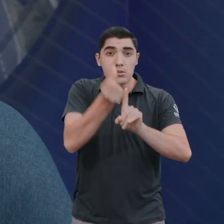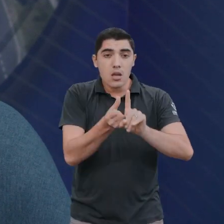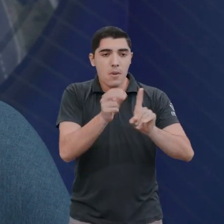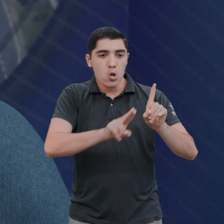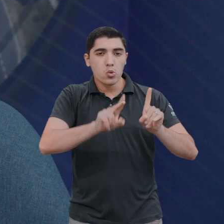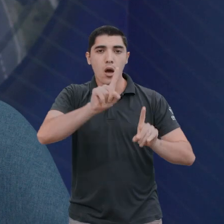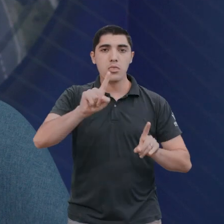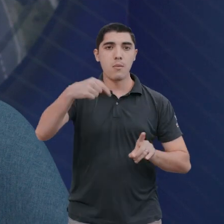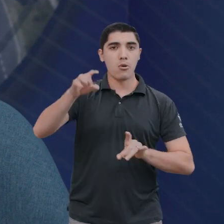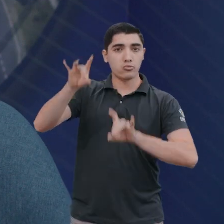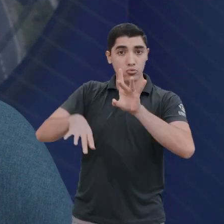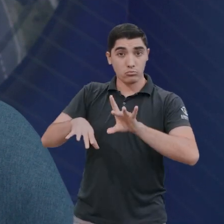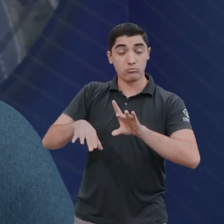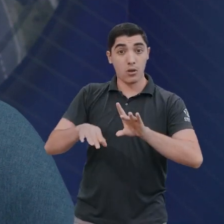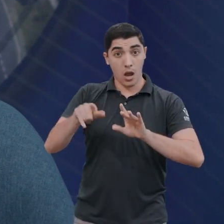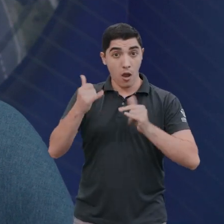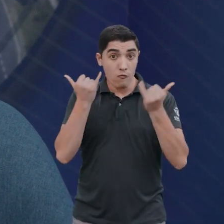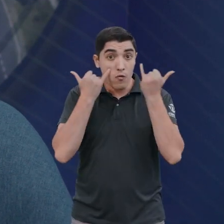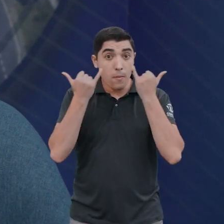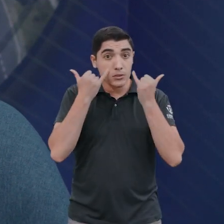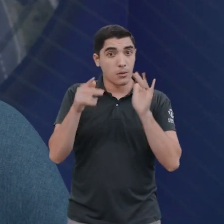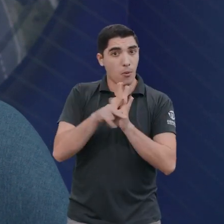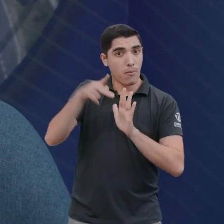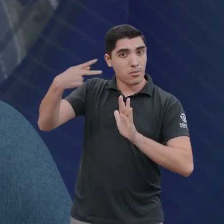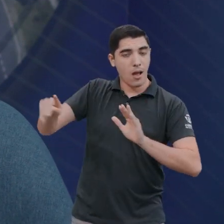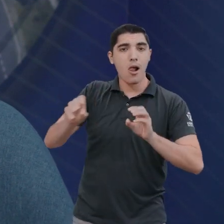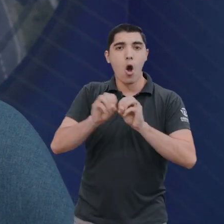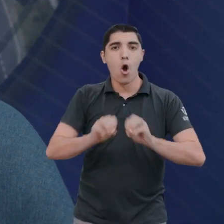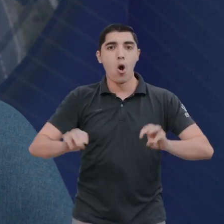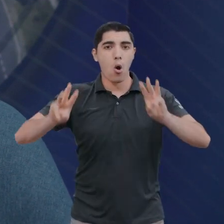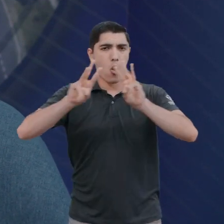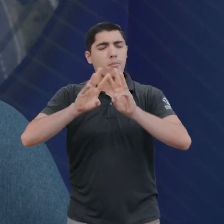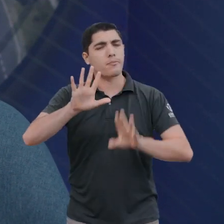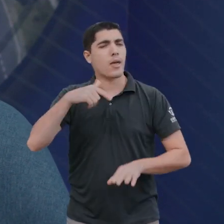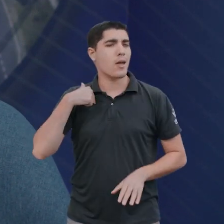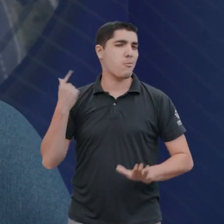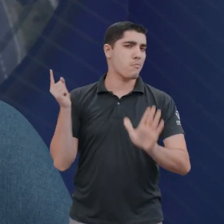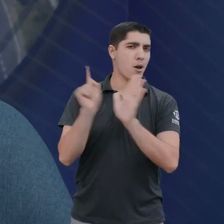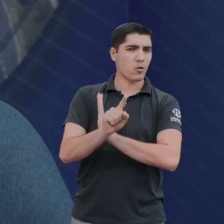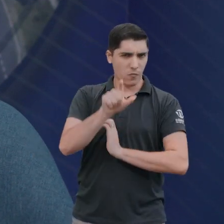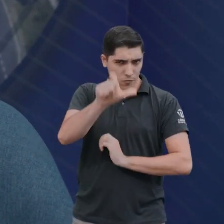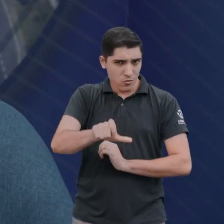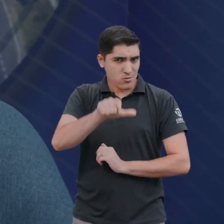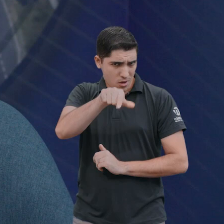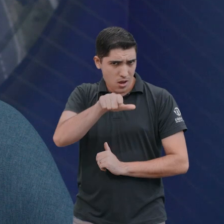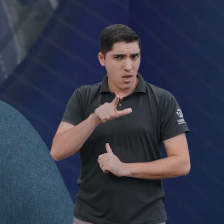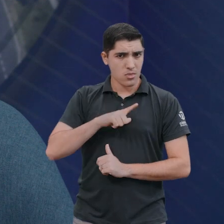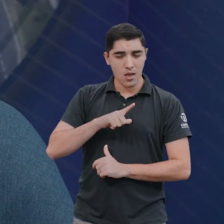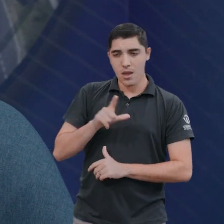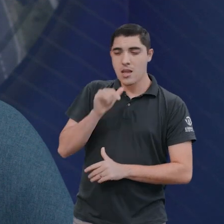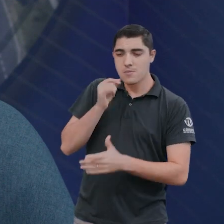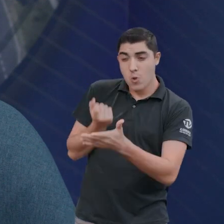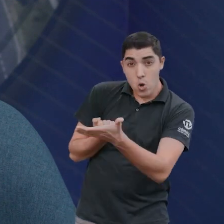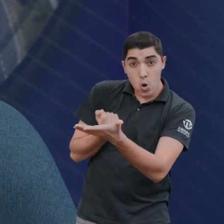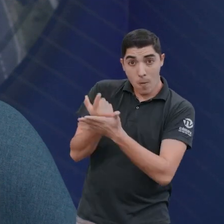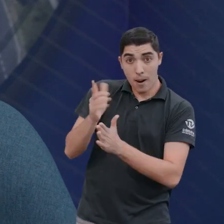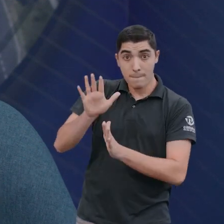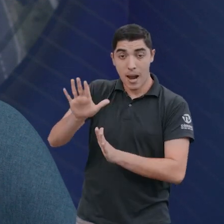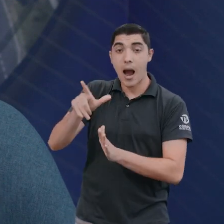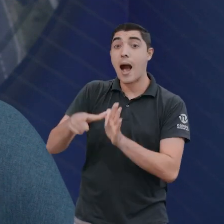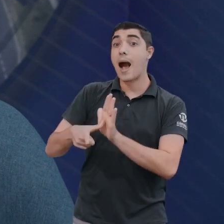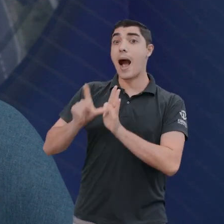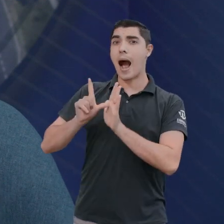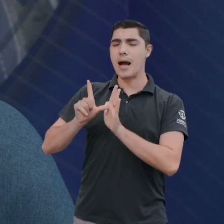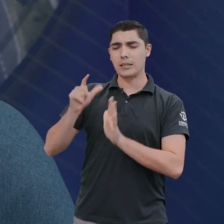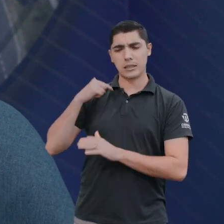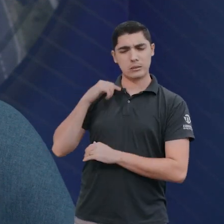6 meses de uso, de acordo com a ONU? Aí eu te lanço uma outra pergunta. Você é daquelas pessoas que antes de comprar qualquer